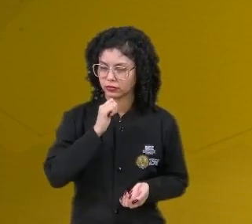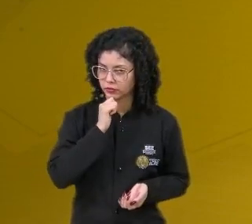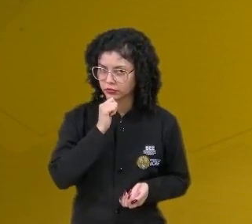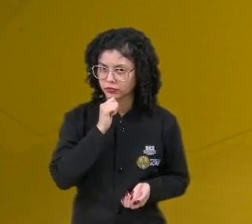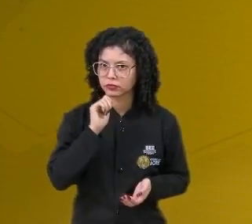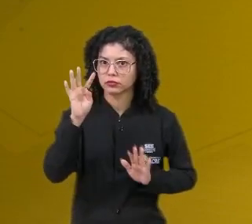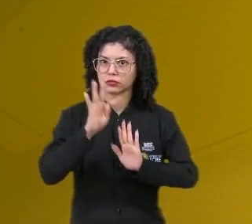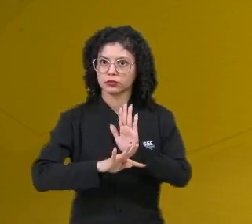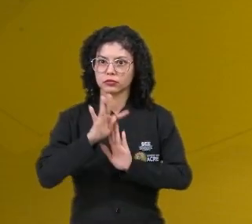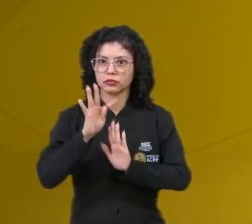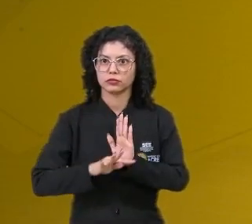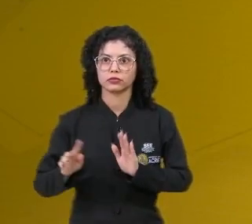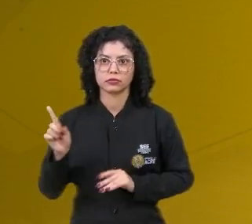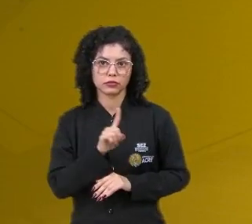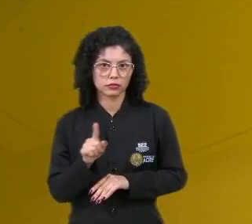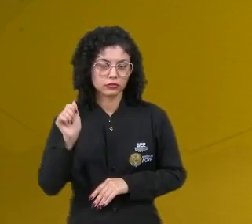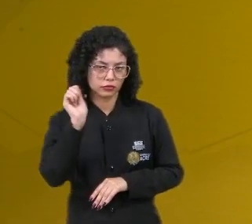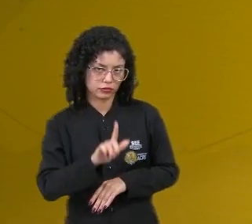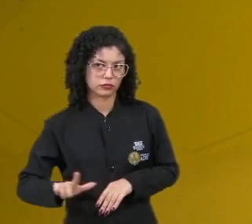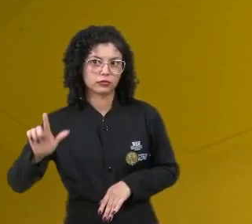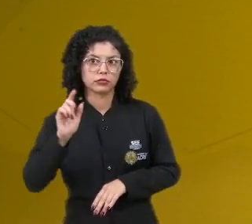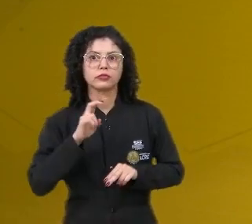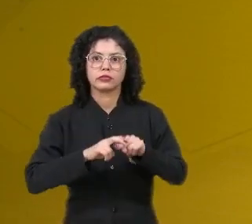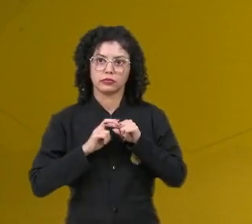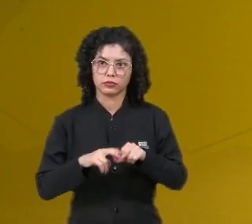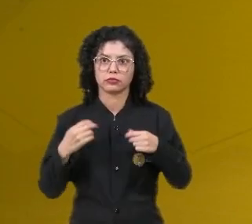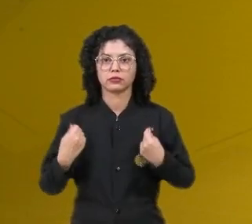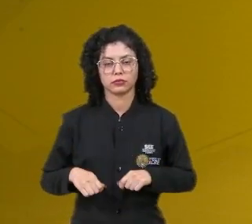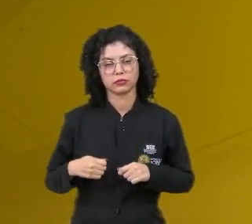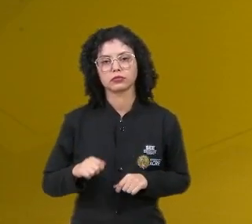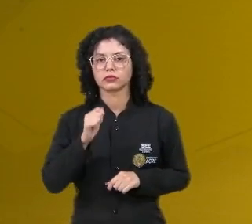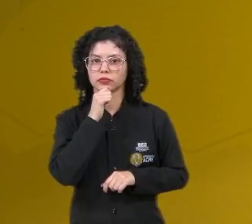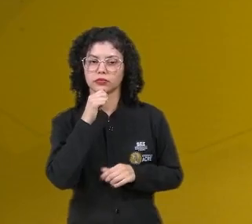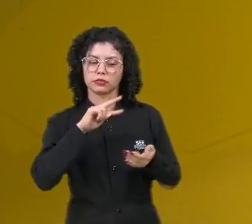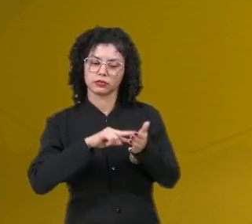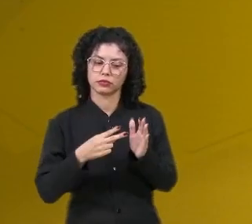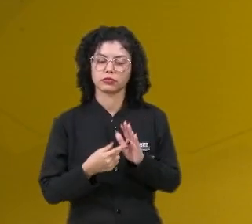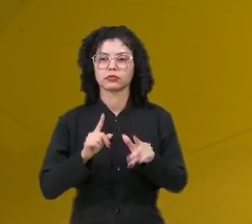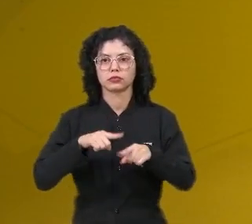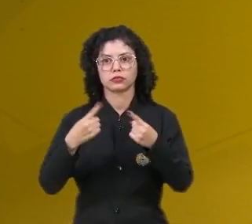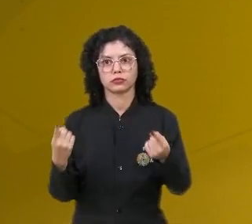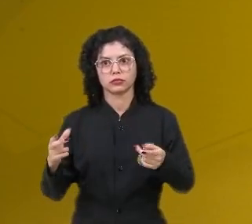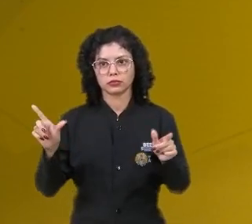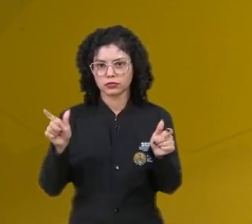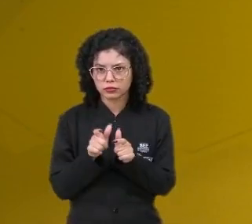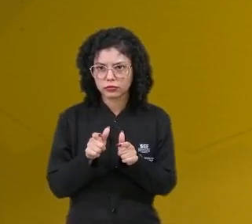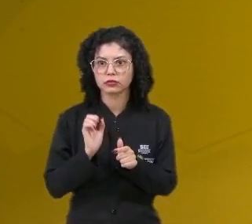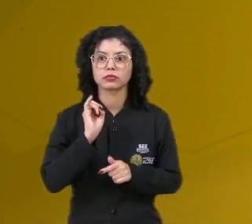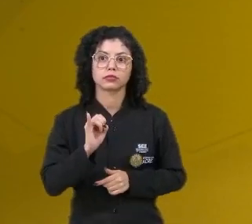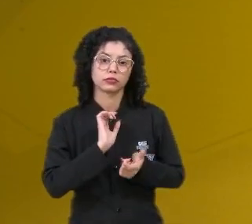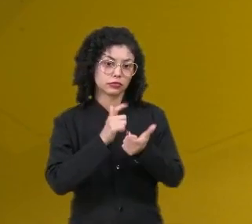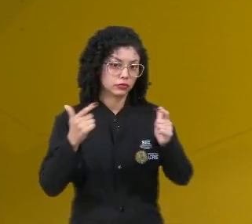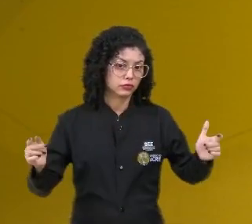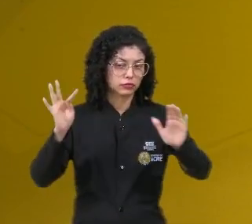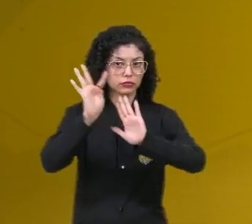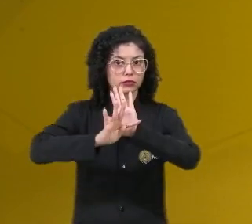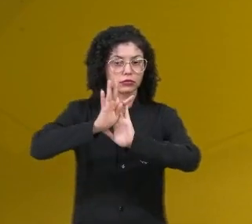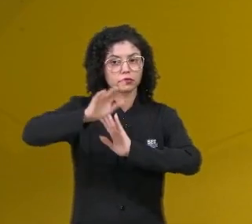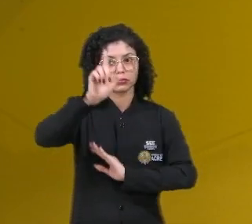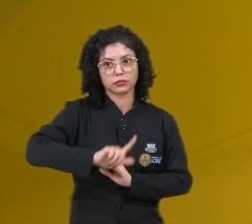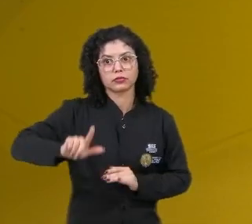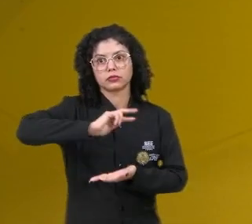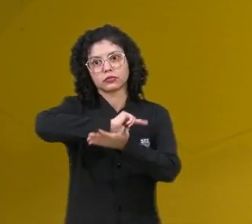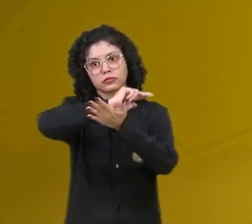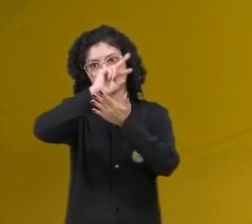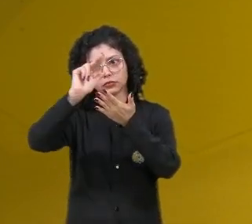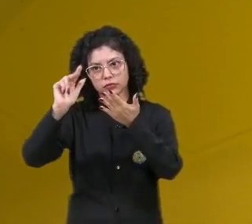um texto não literário portanto eu tenho significados mais restritos agora se for um texto literário Eu